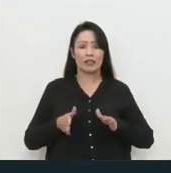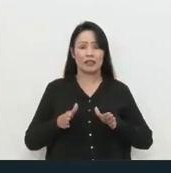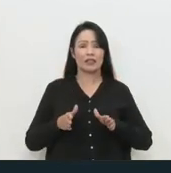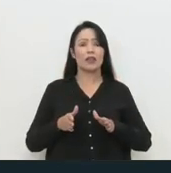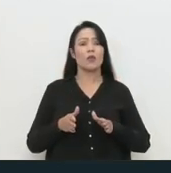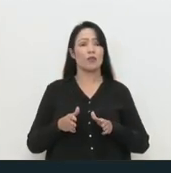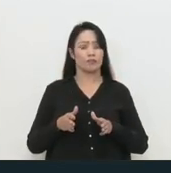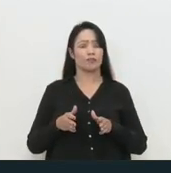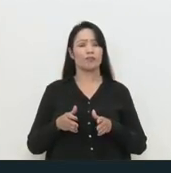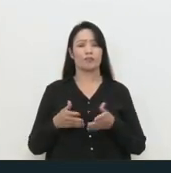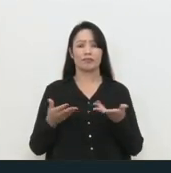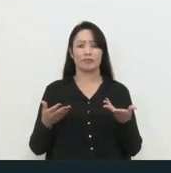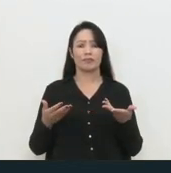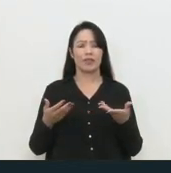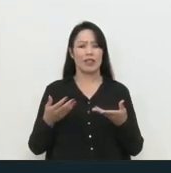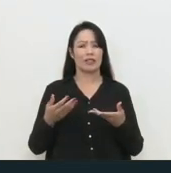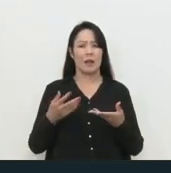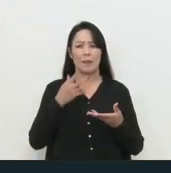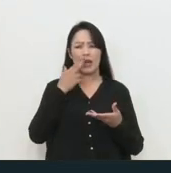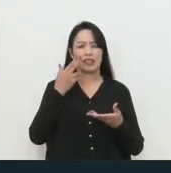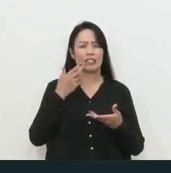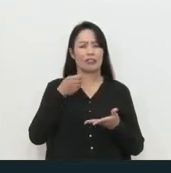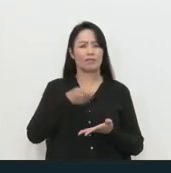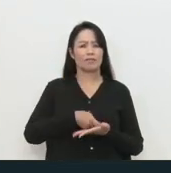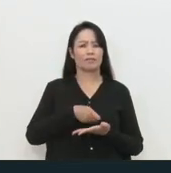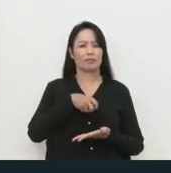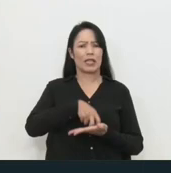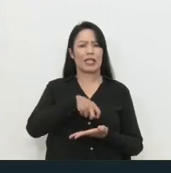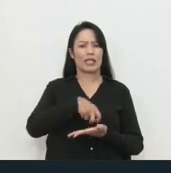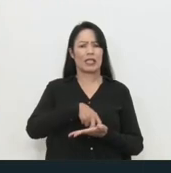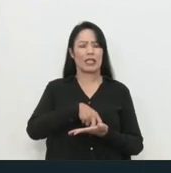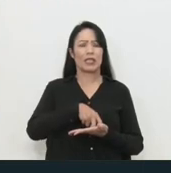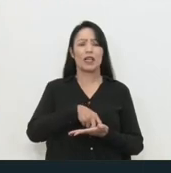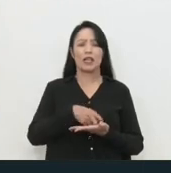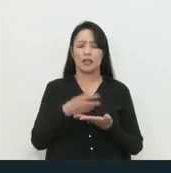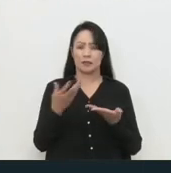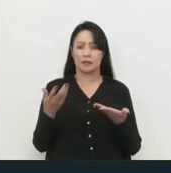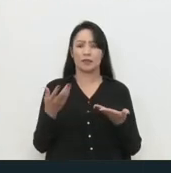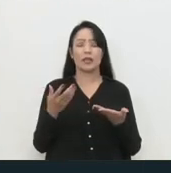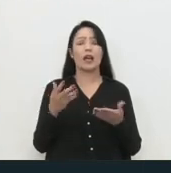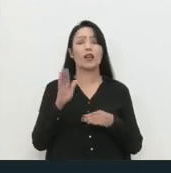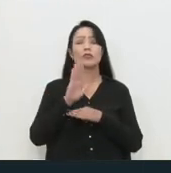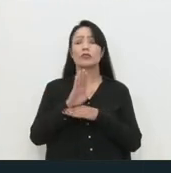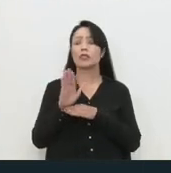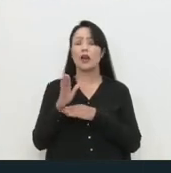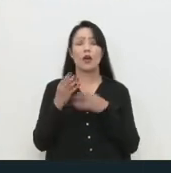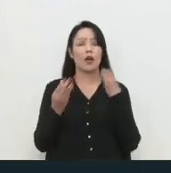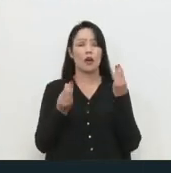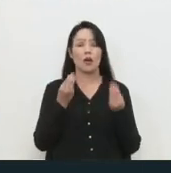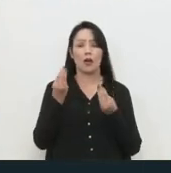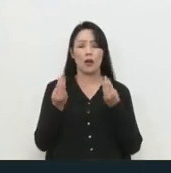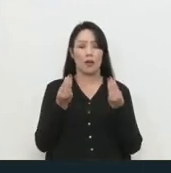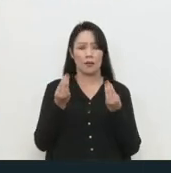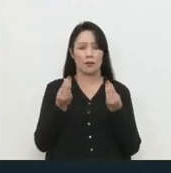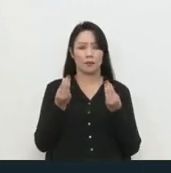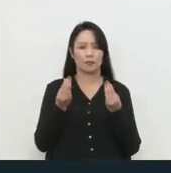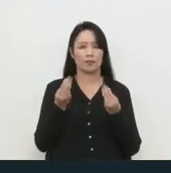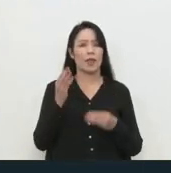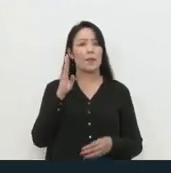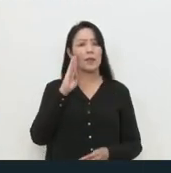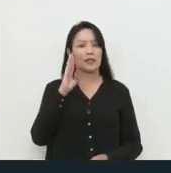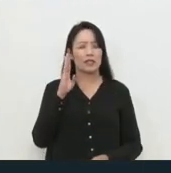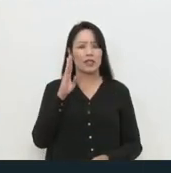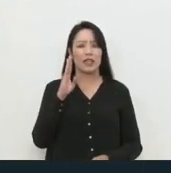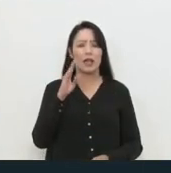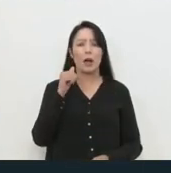Então o que fazer para ajudar essas crianças e essas mulheres principalmente porque não querem fazer